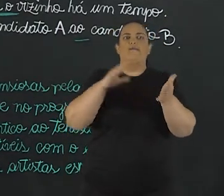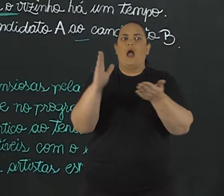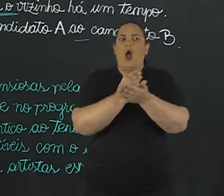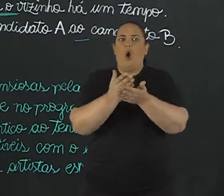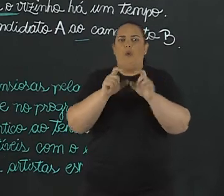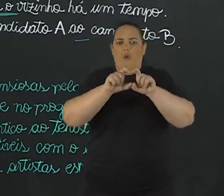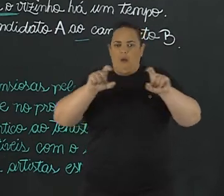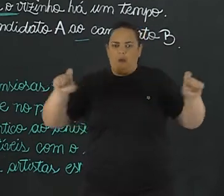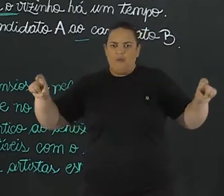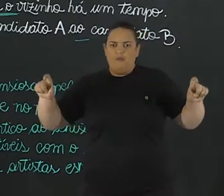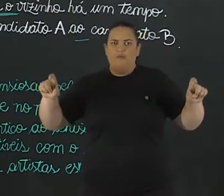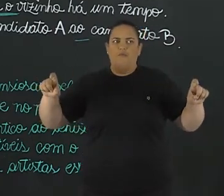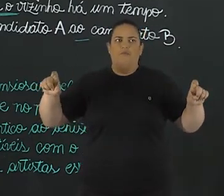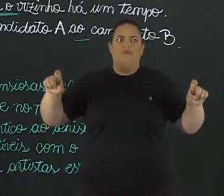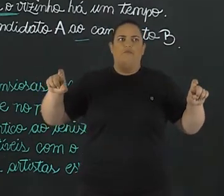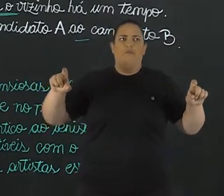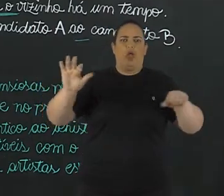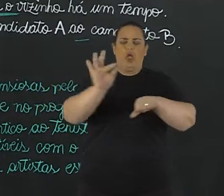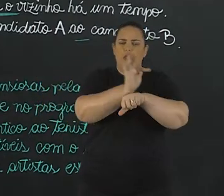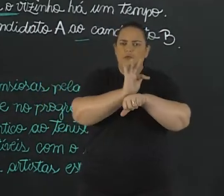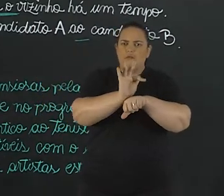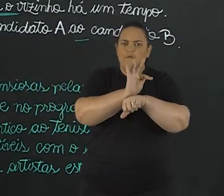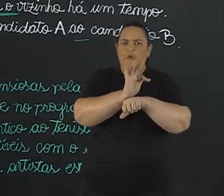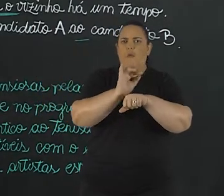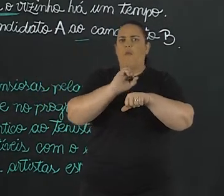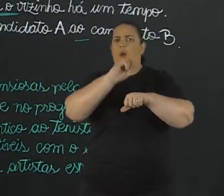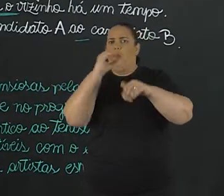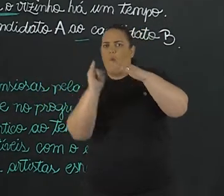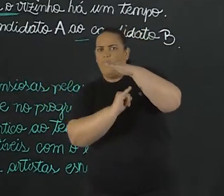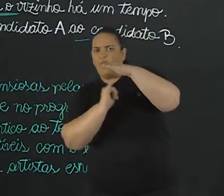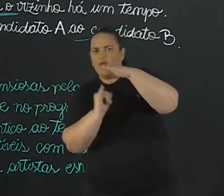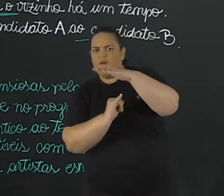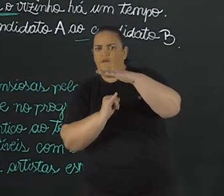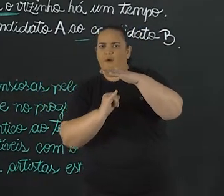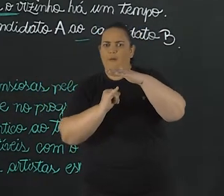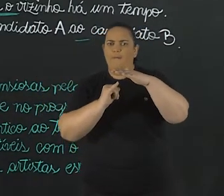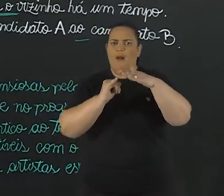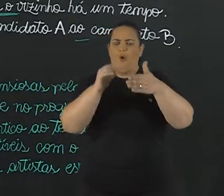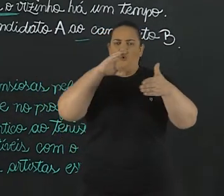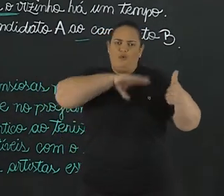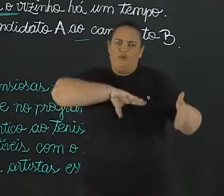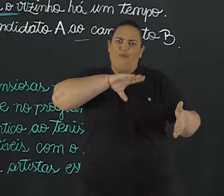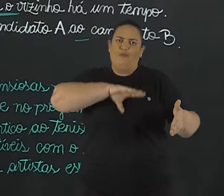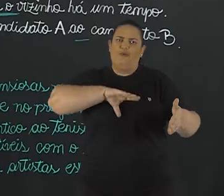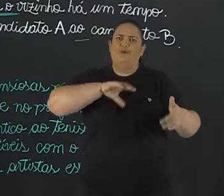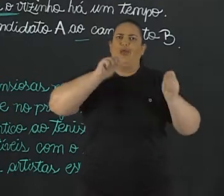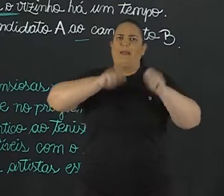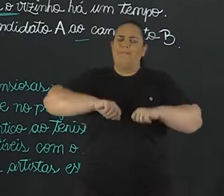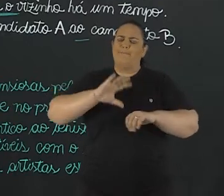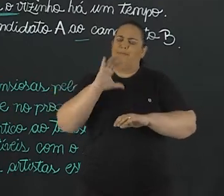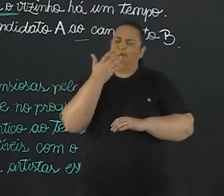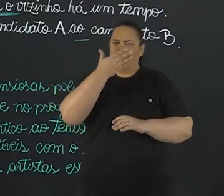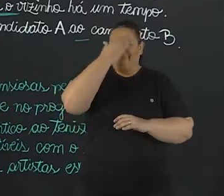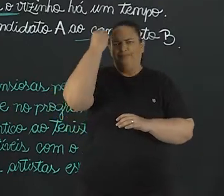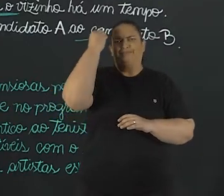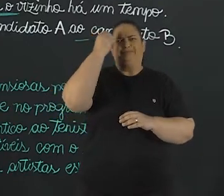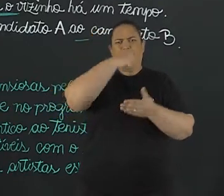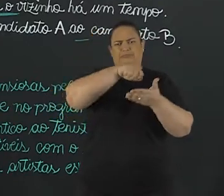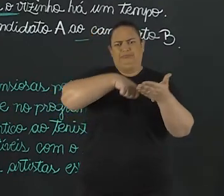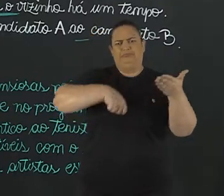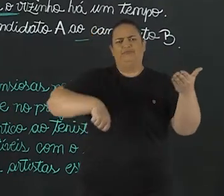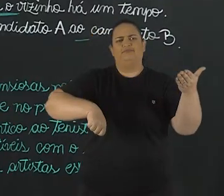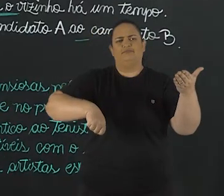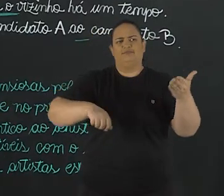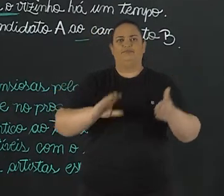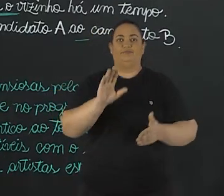uso informal da linguagem, que a gente acaba cometendo alguns erros conforme a norma no uso informal, a gente acaba se esquecendo disso na hora de escrever um texto. Tem